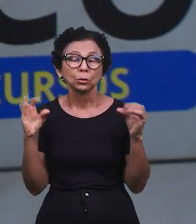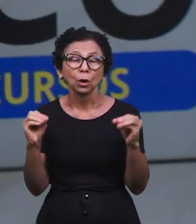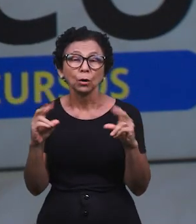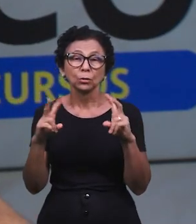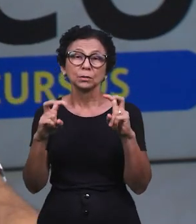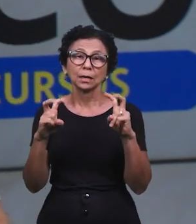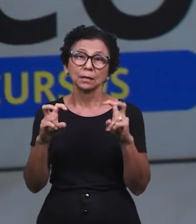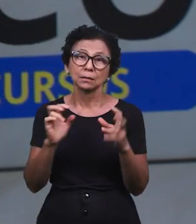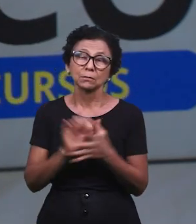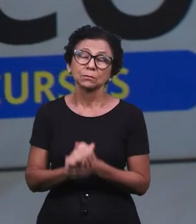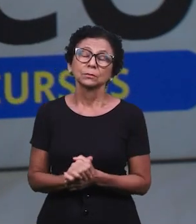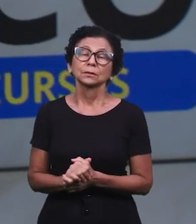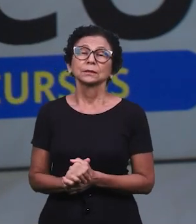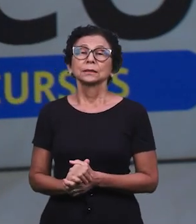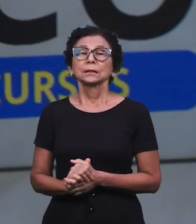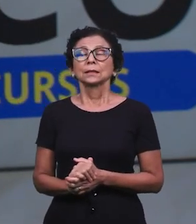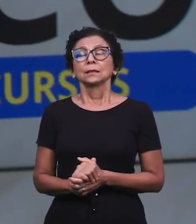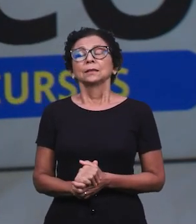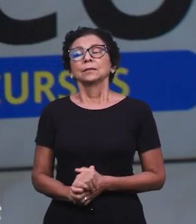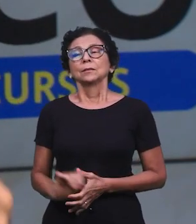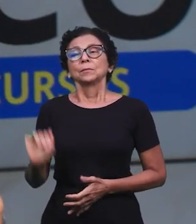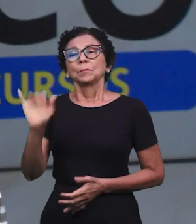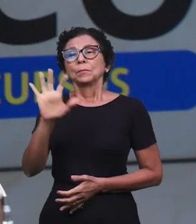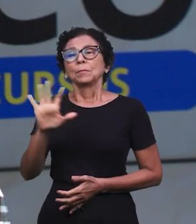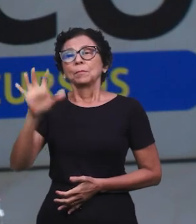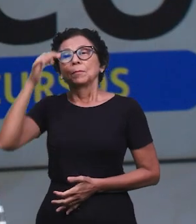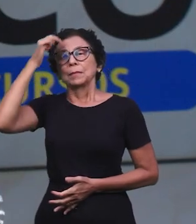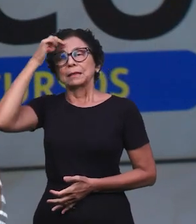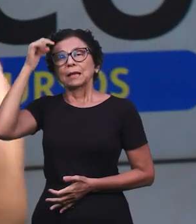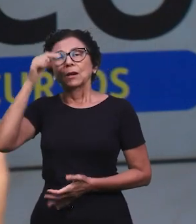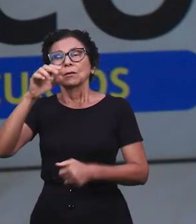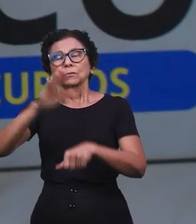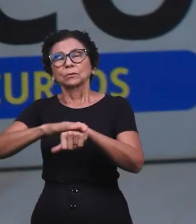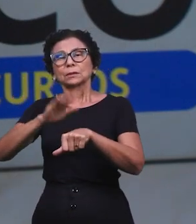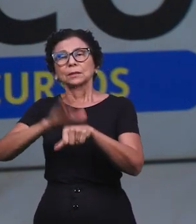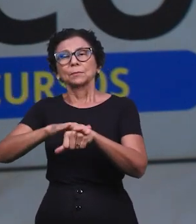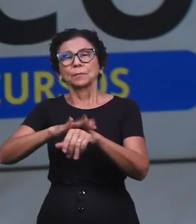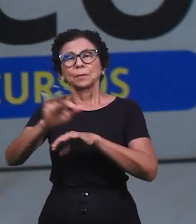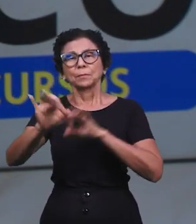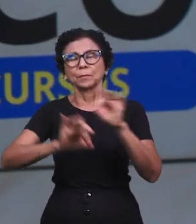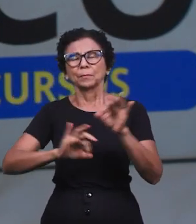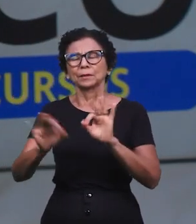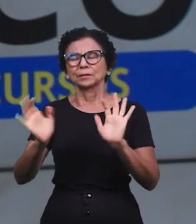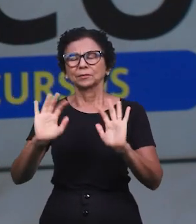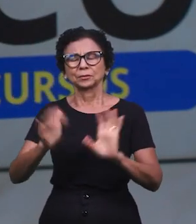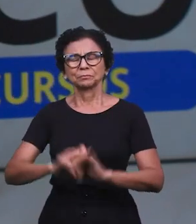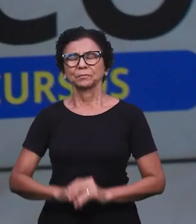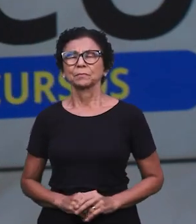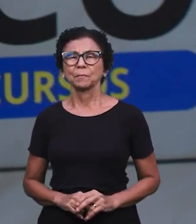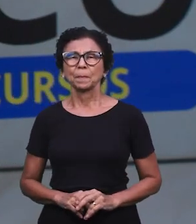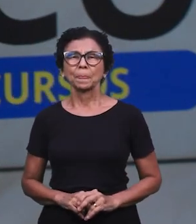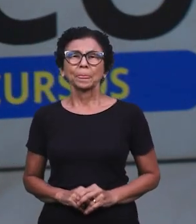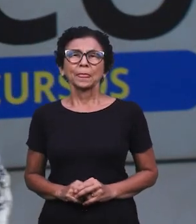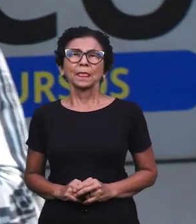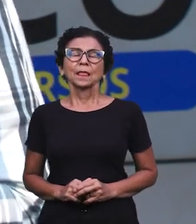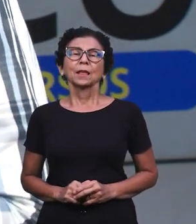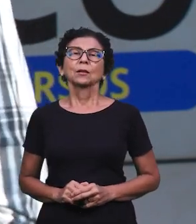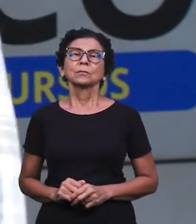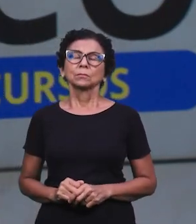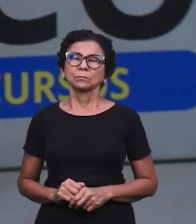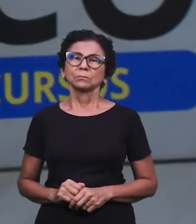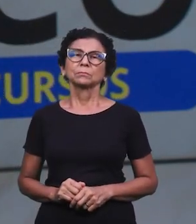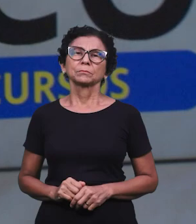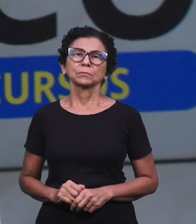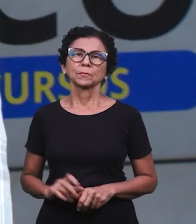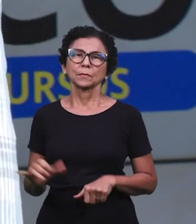assuntos, tá bom? Talvez os assuntos são os mais importantes, aqueles que você tem maior dificuldade, tá certo? Mas é sim uma técnica que eu acho